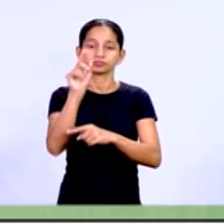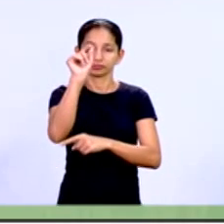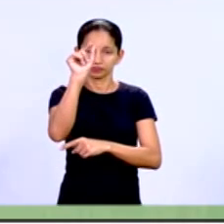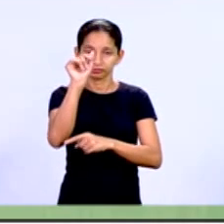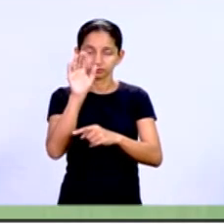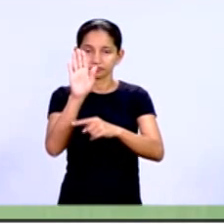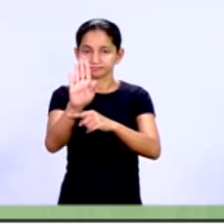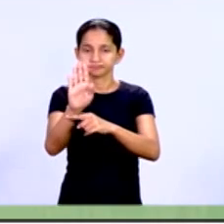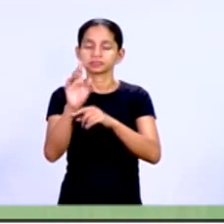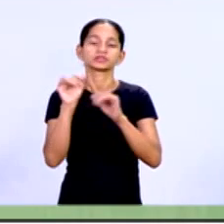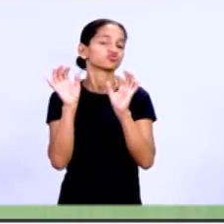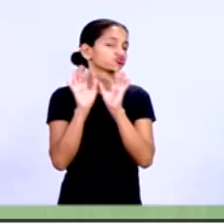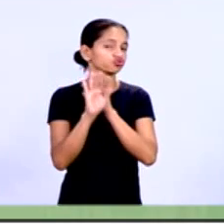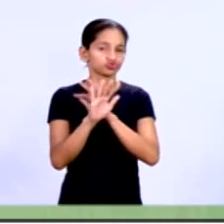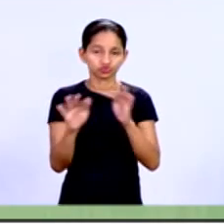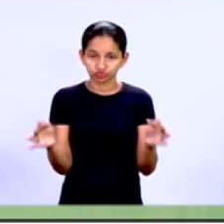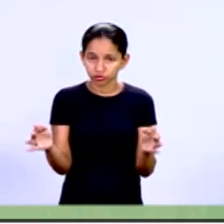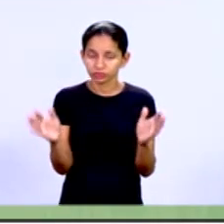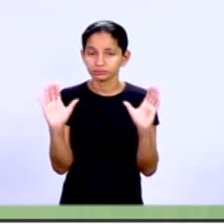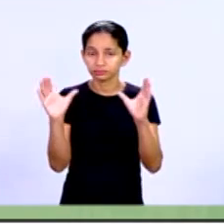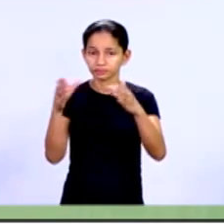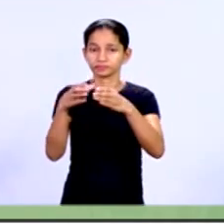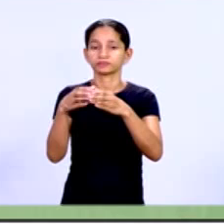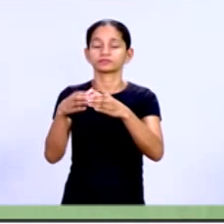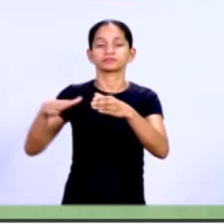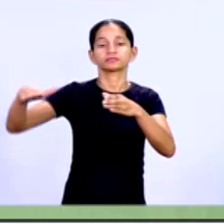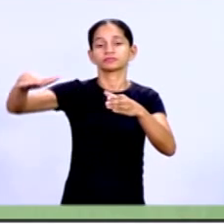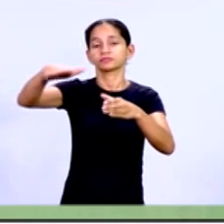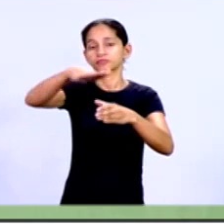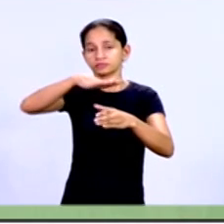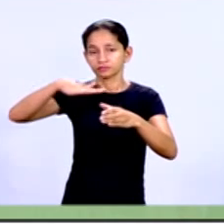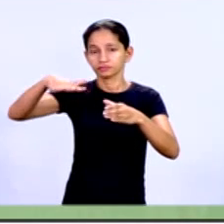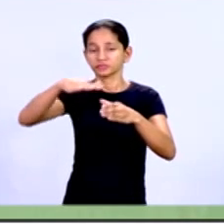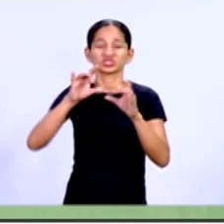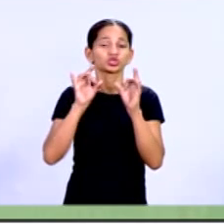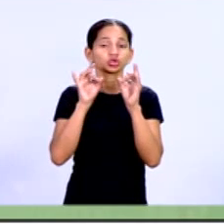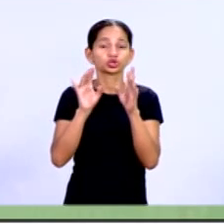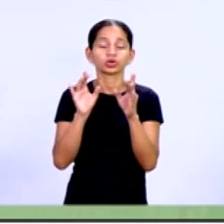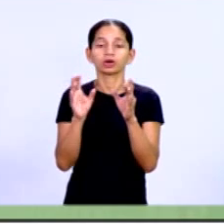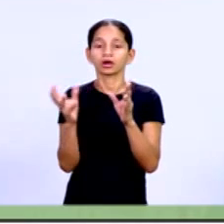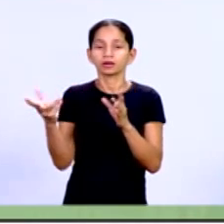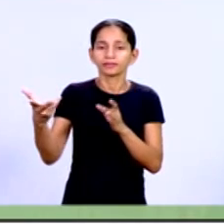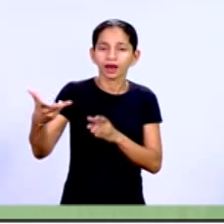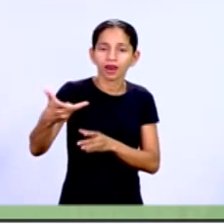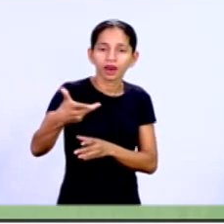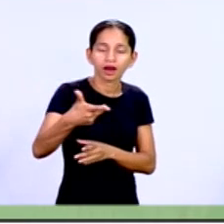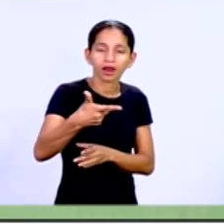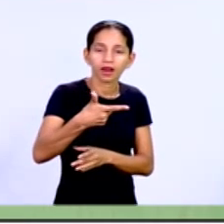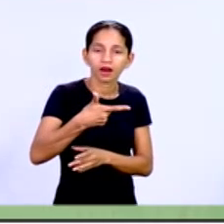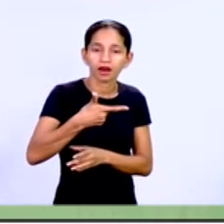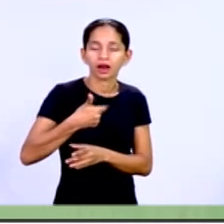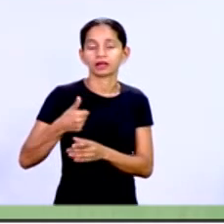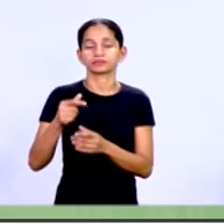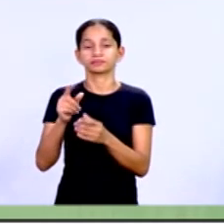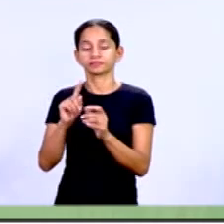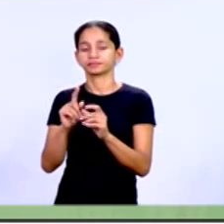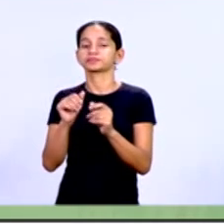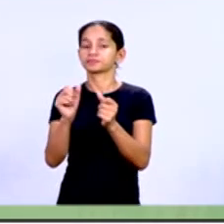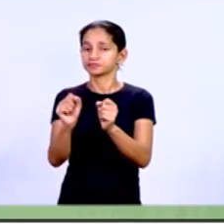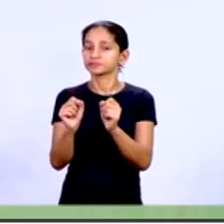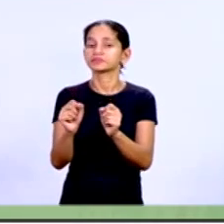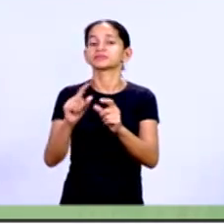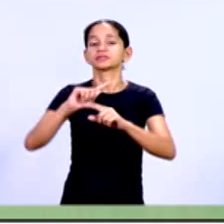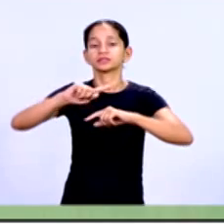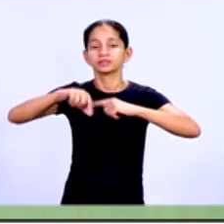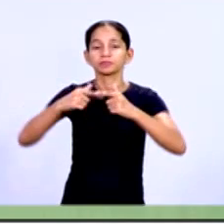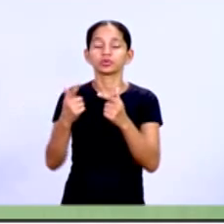permitem seus próprios passivos, ou seja, captam poupança diretamente do público por sua